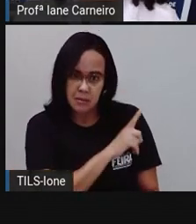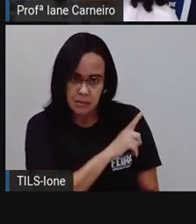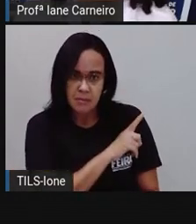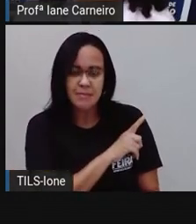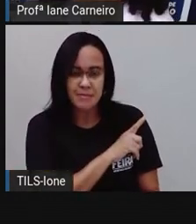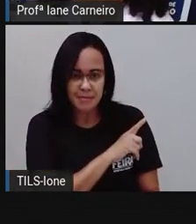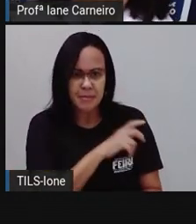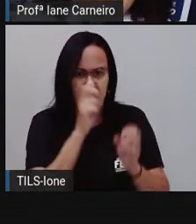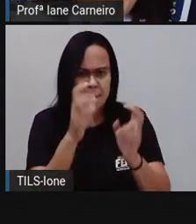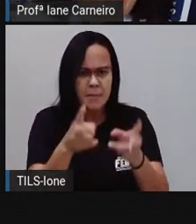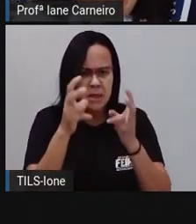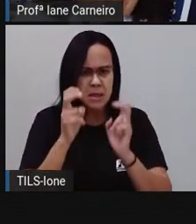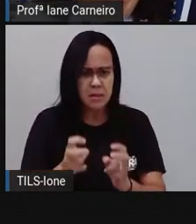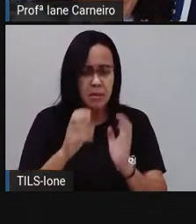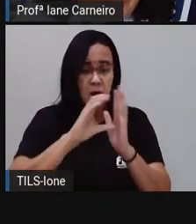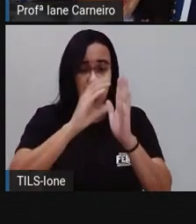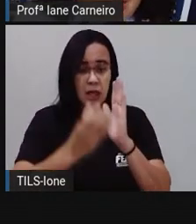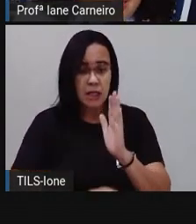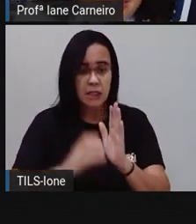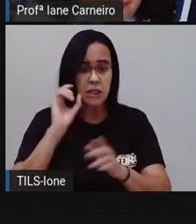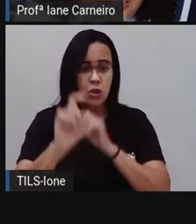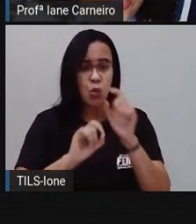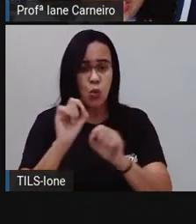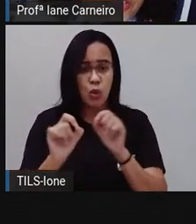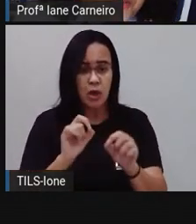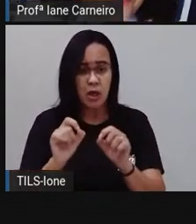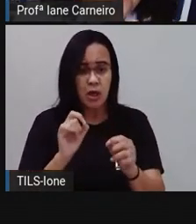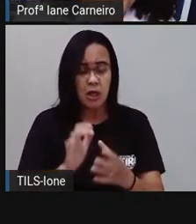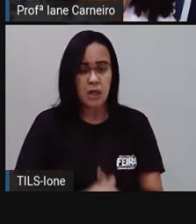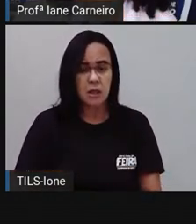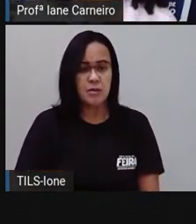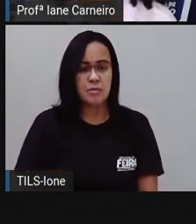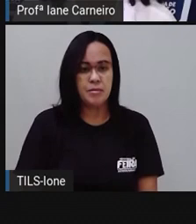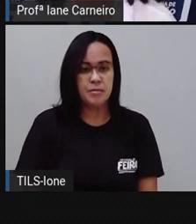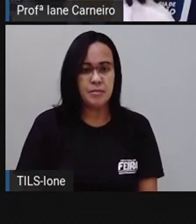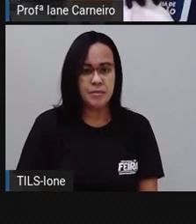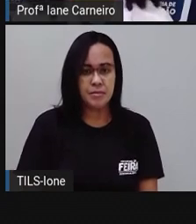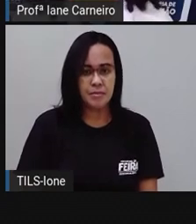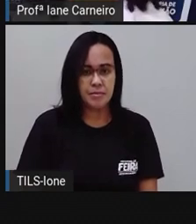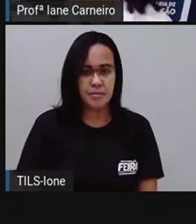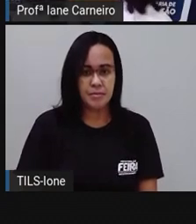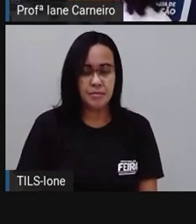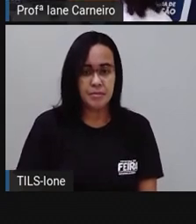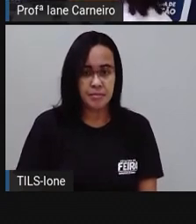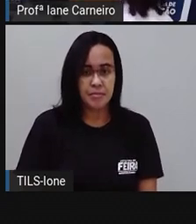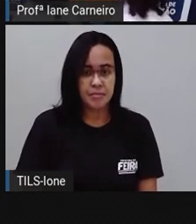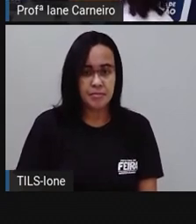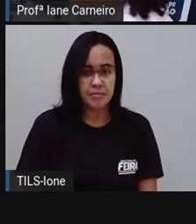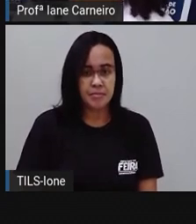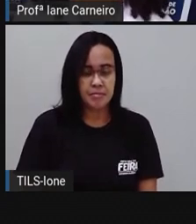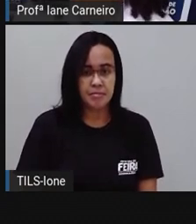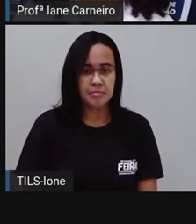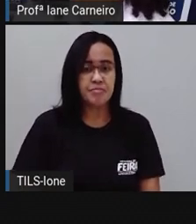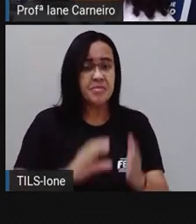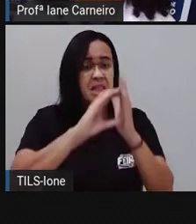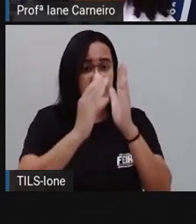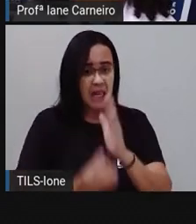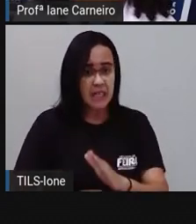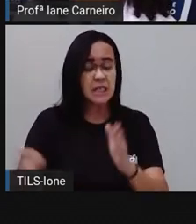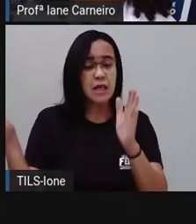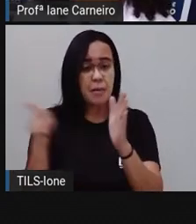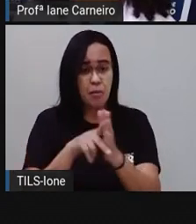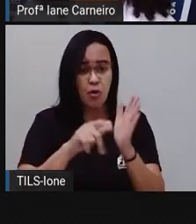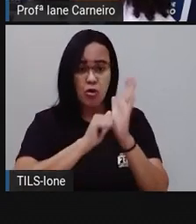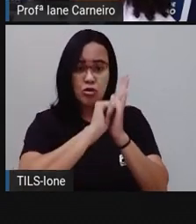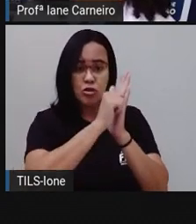Uma coisa, uma característica, deixa eu ativar a caneta mágica aqui, Uma característica dos cordéis, né? É